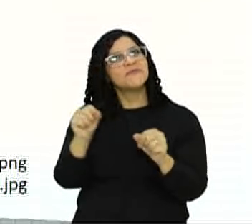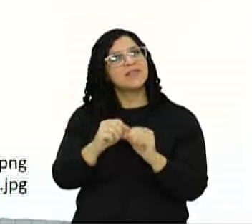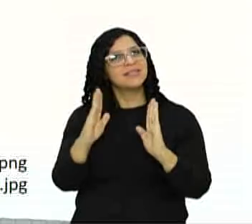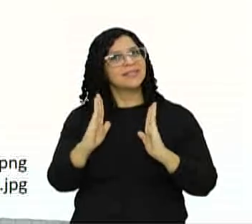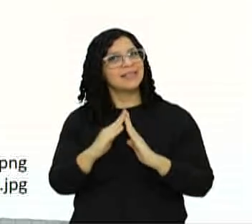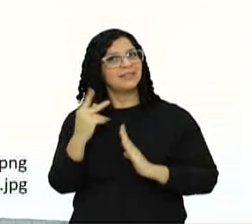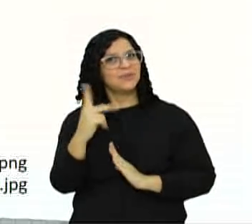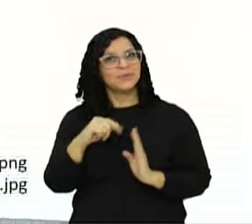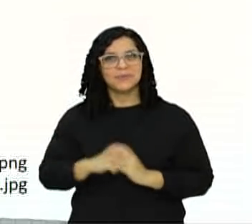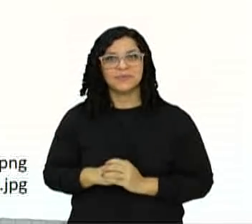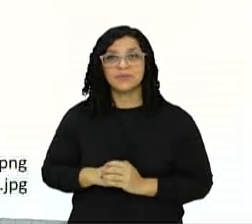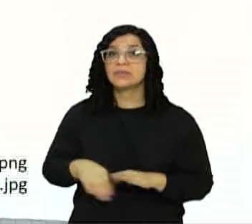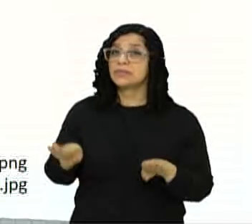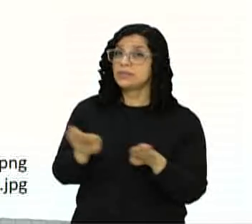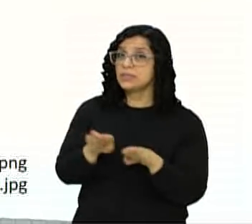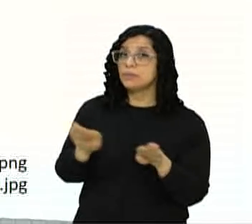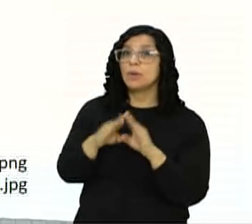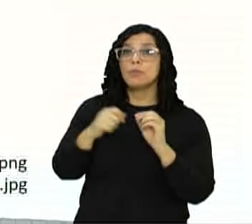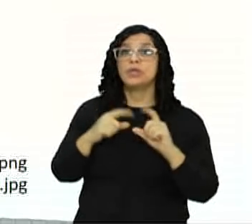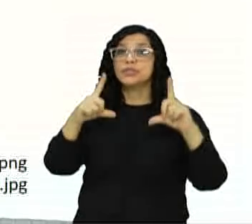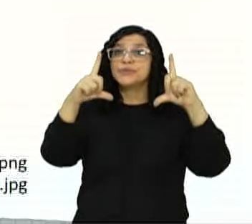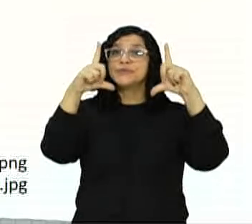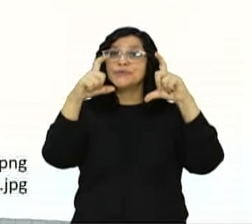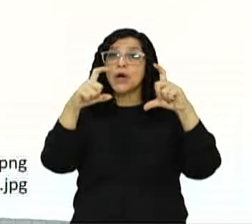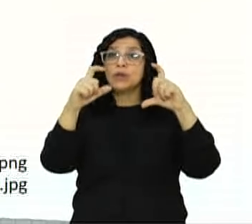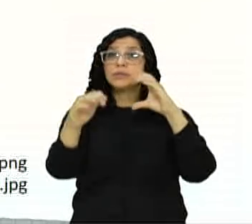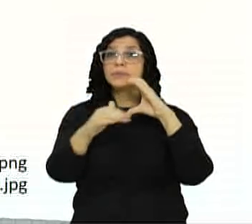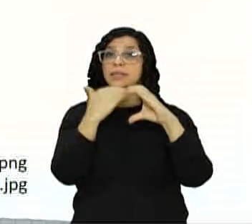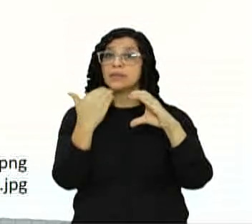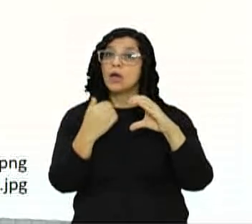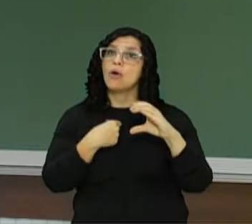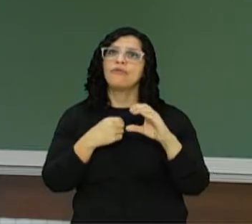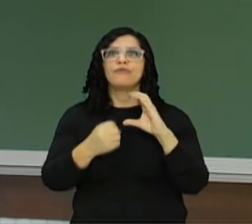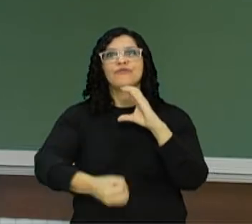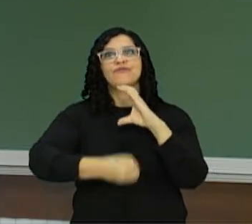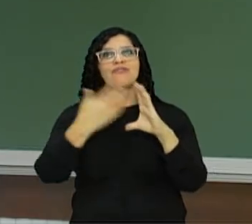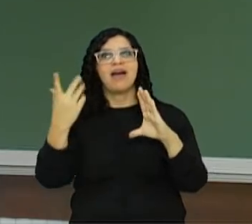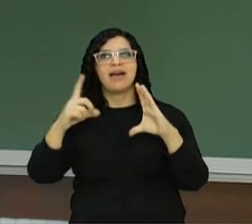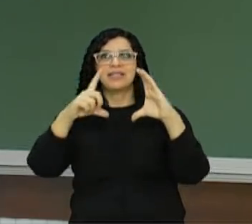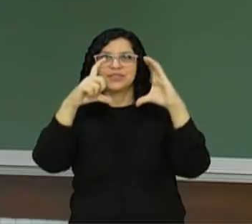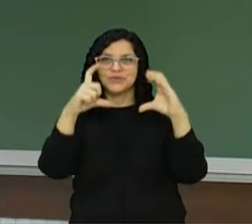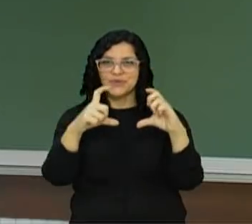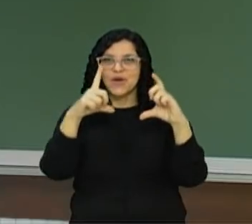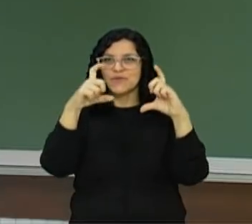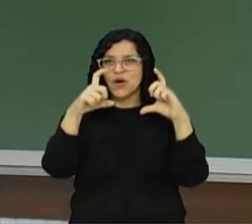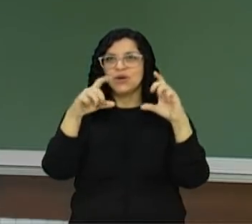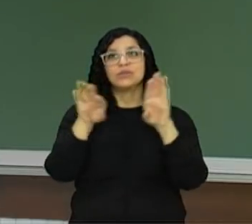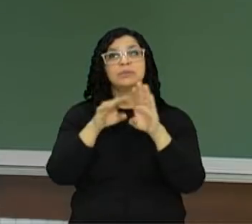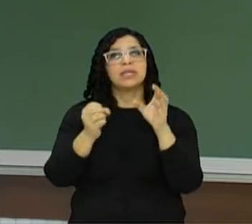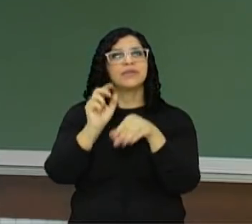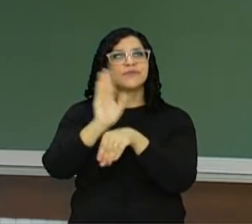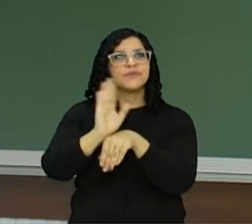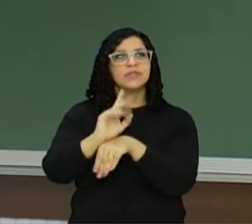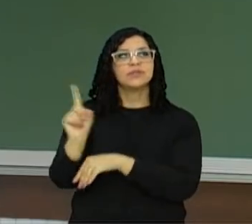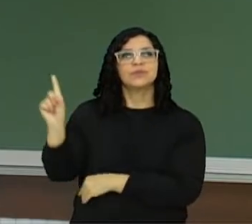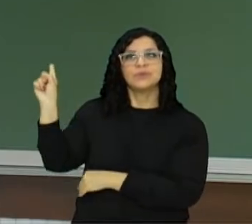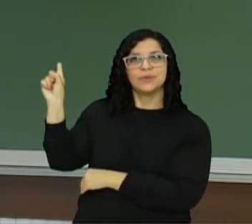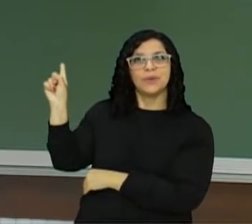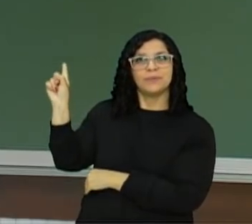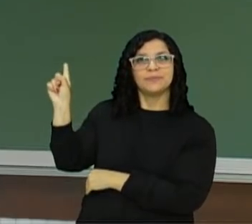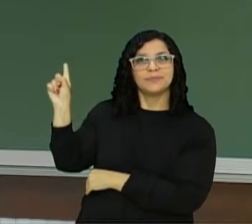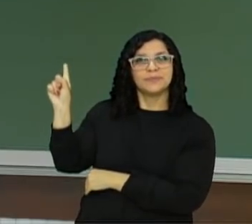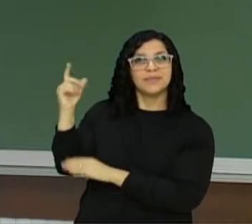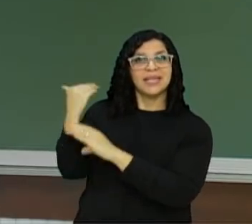produzindo. Você também pode mandar uma foto, ou mais de uma, ou um videozinho curto, para esse e-mail que